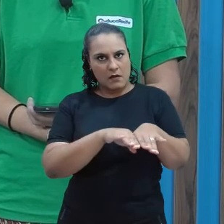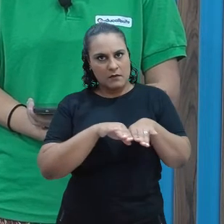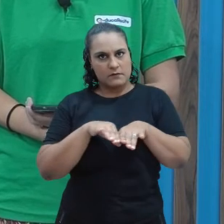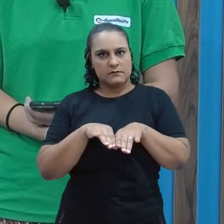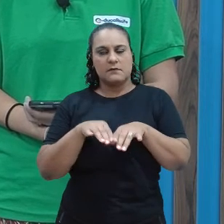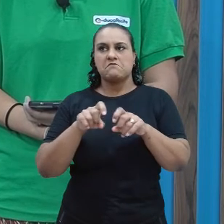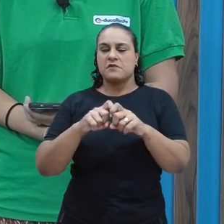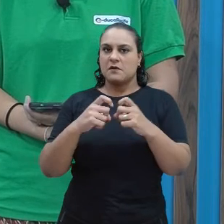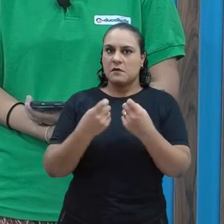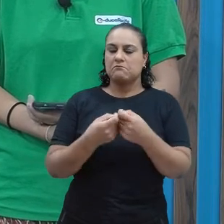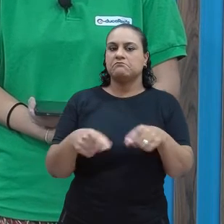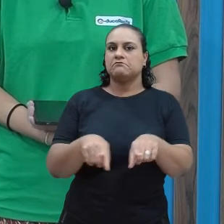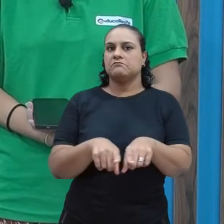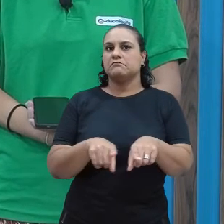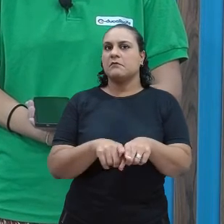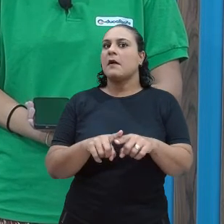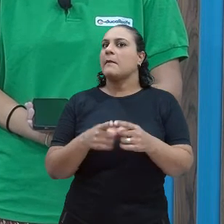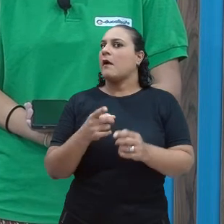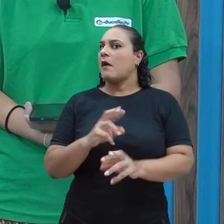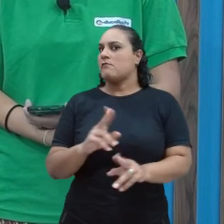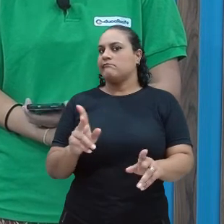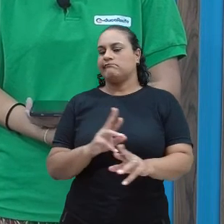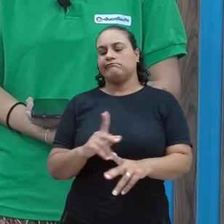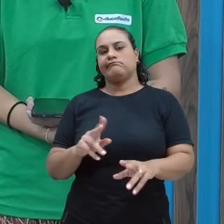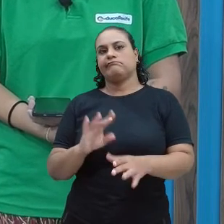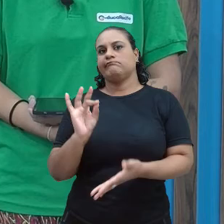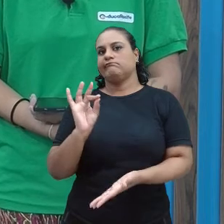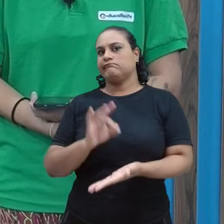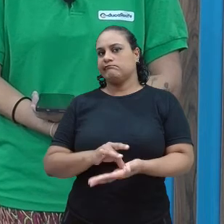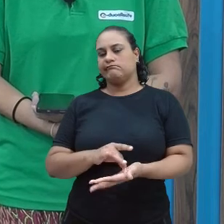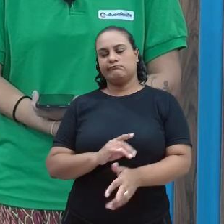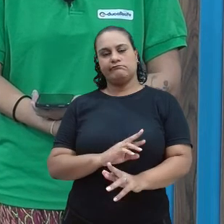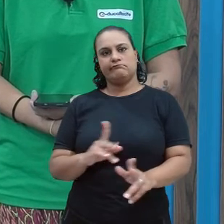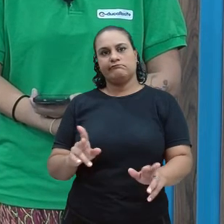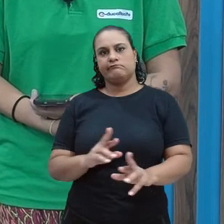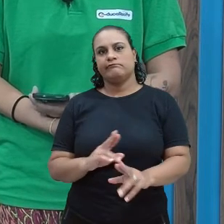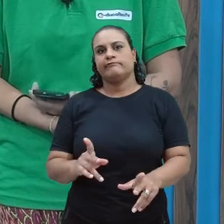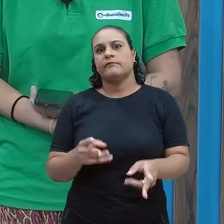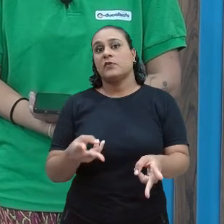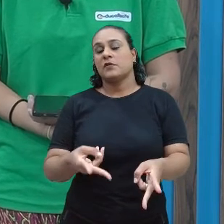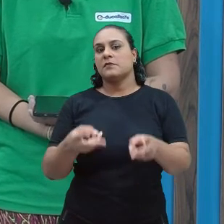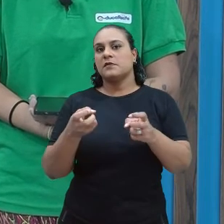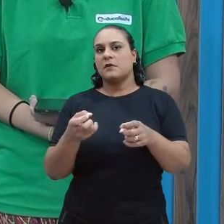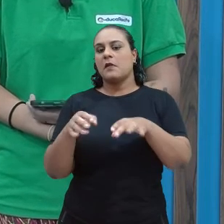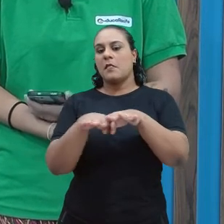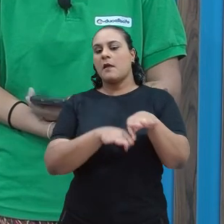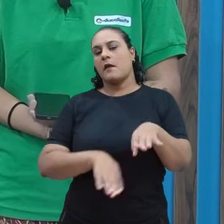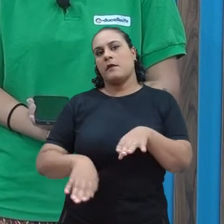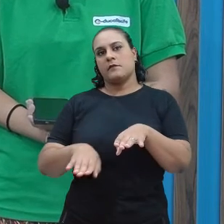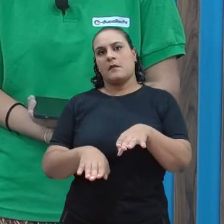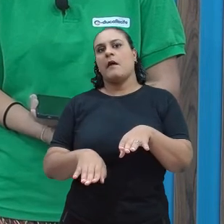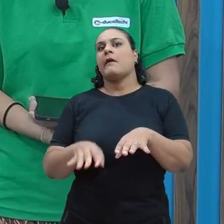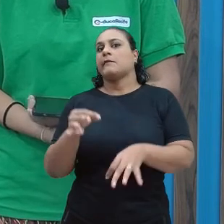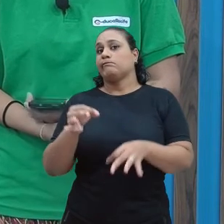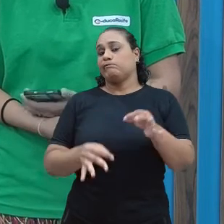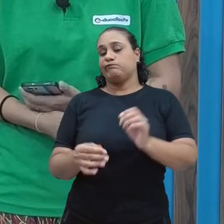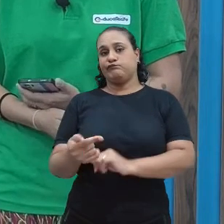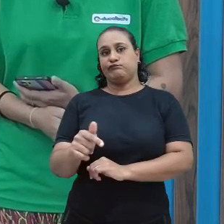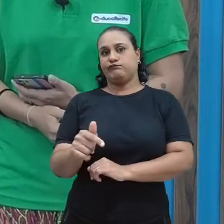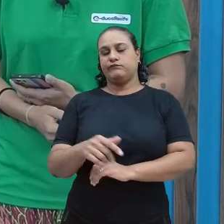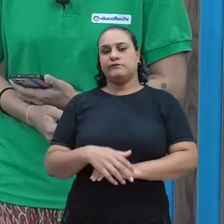mas a gente sabe que não é bem assim, né? A realidade que a gente vê aí as desigualdades e as